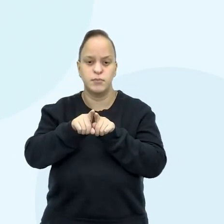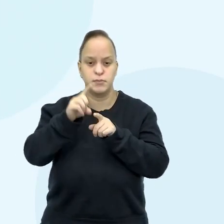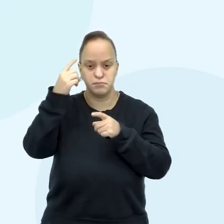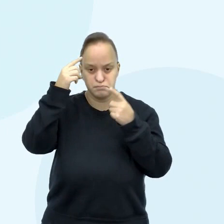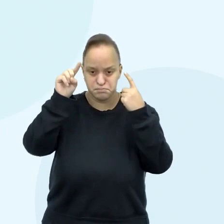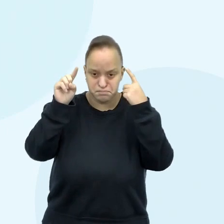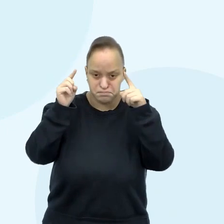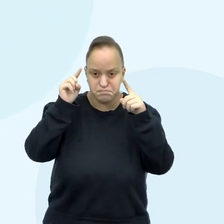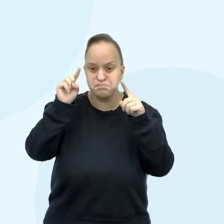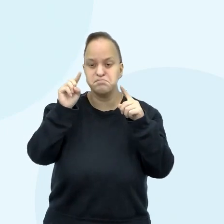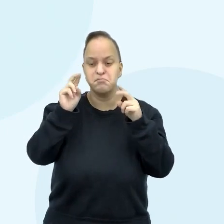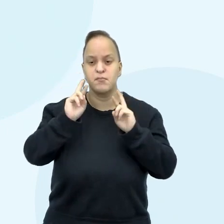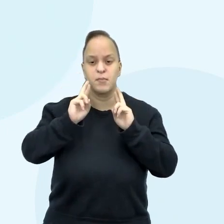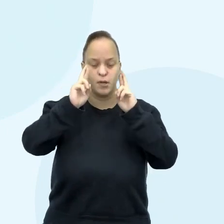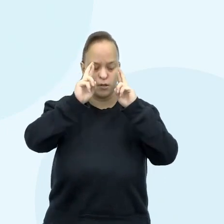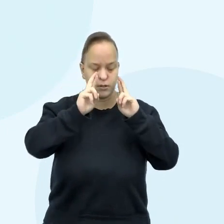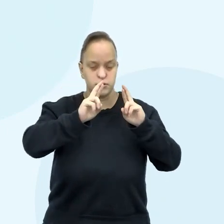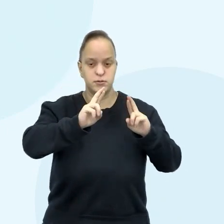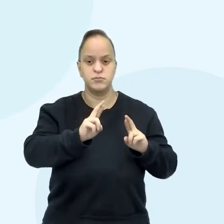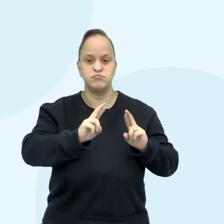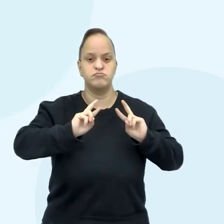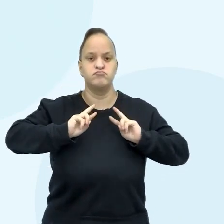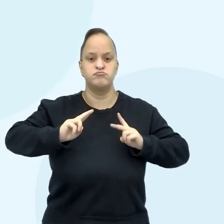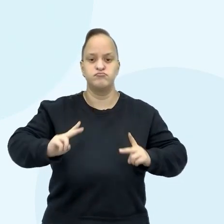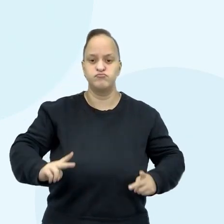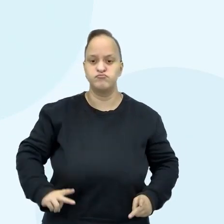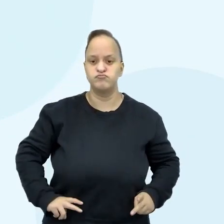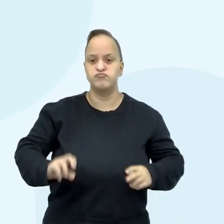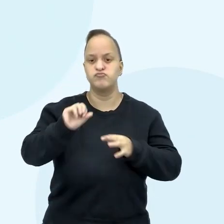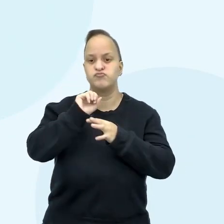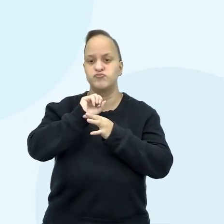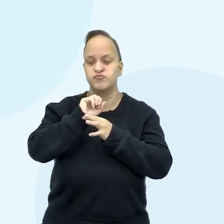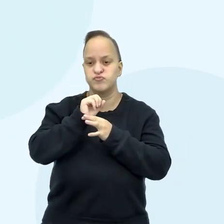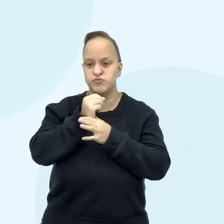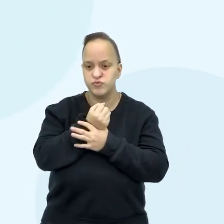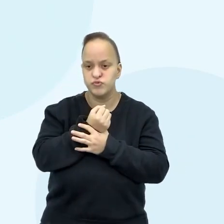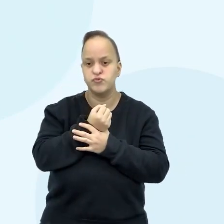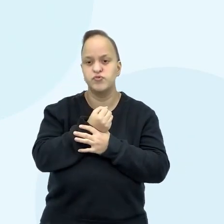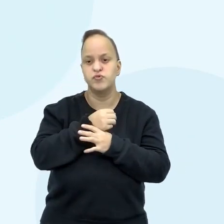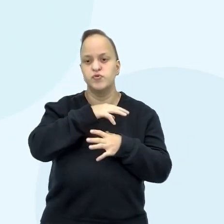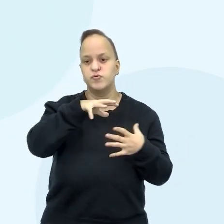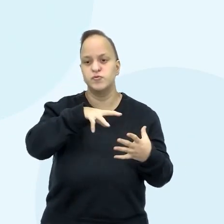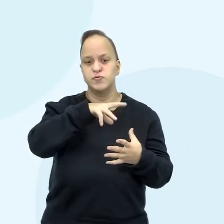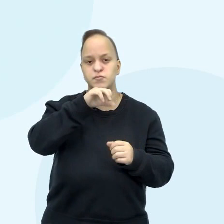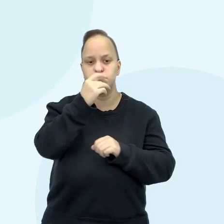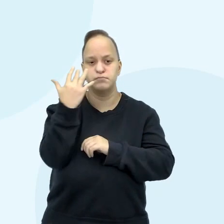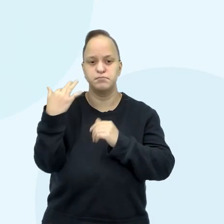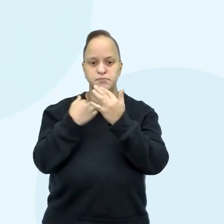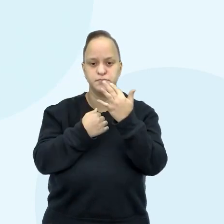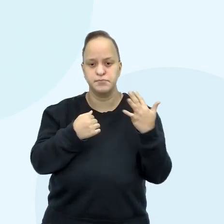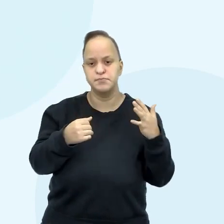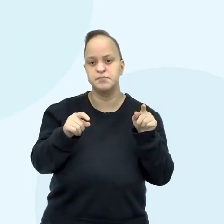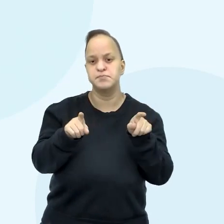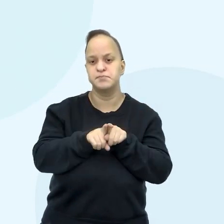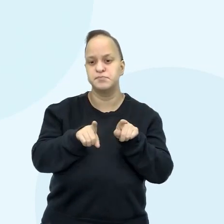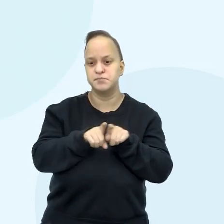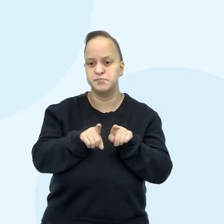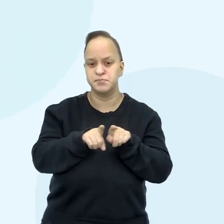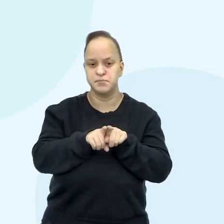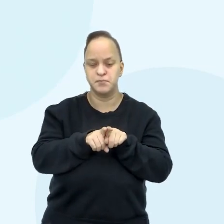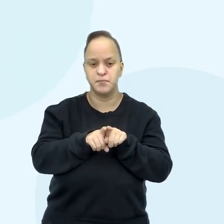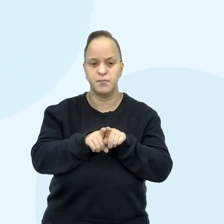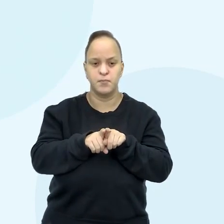direitos humanos, a consciência socioambiental, o consumo responsável em âmbito local, regional e global,